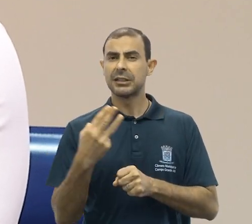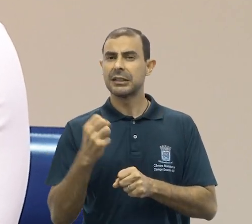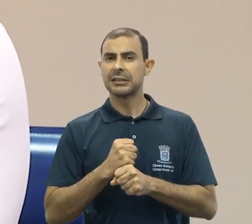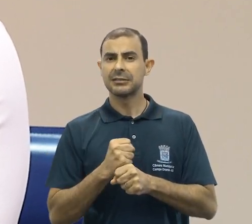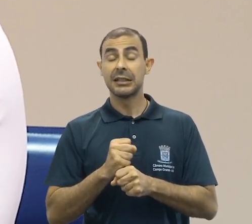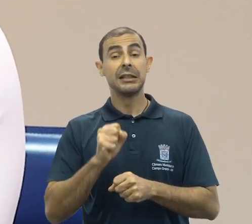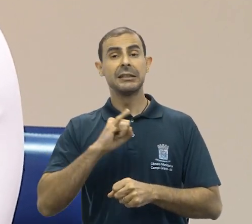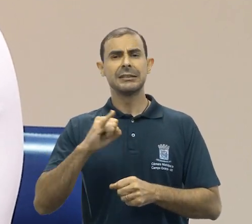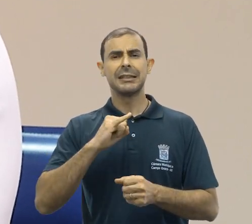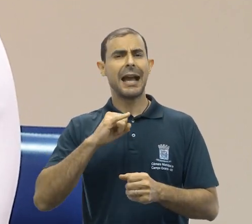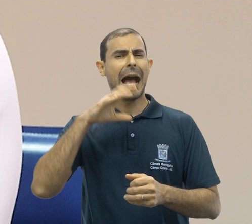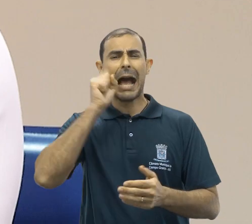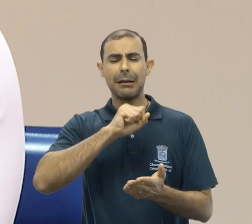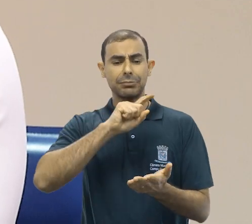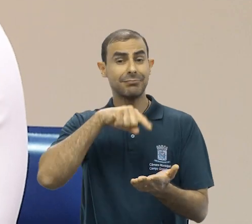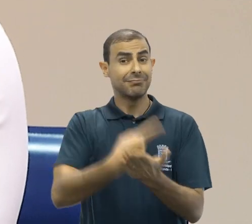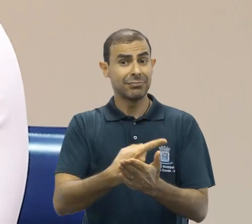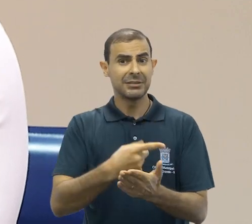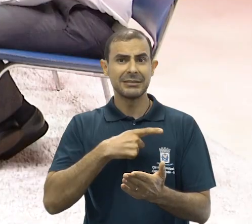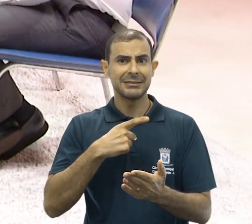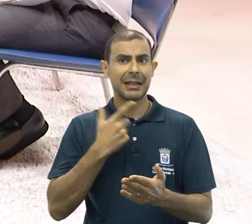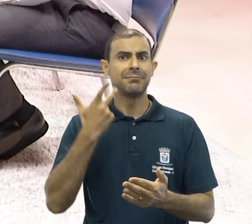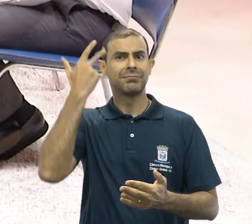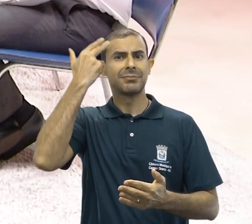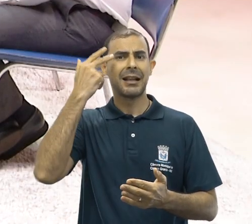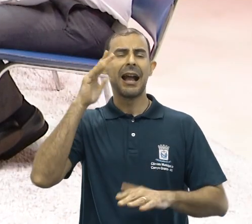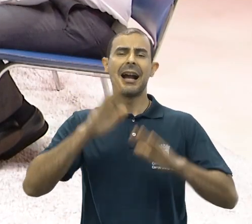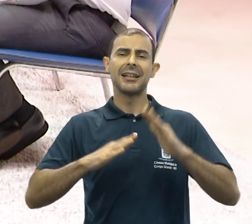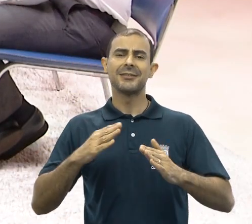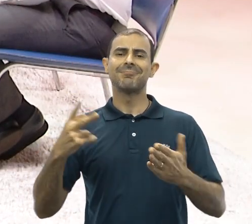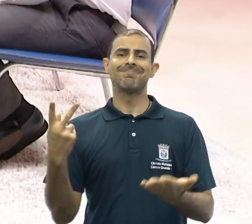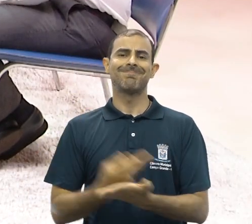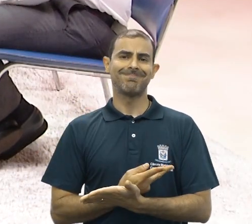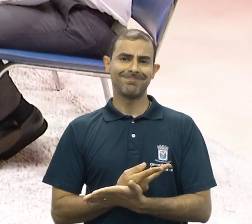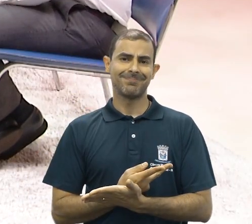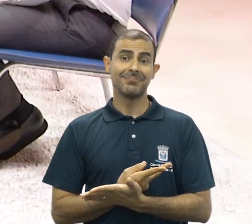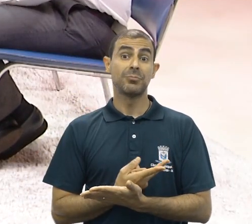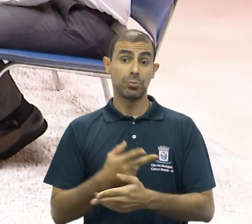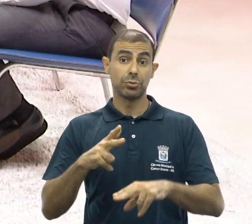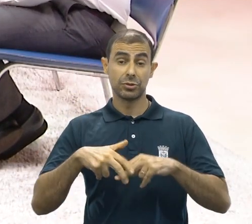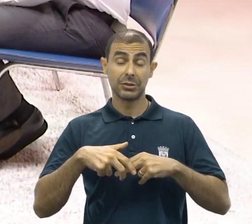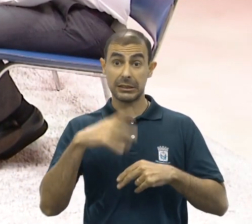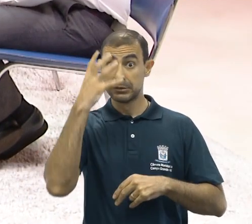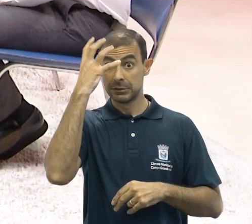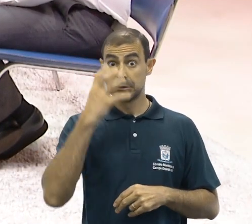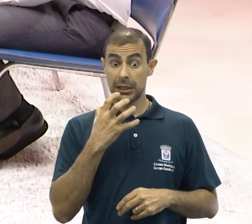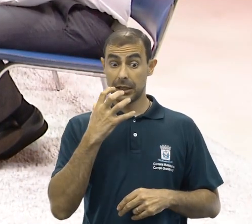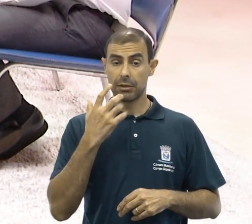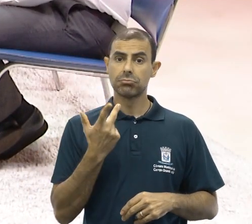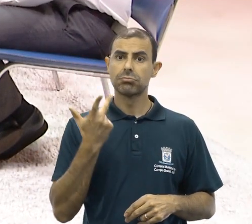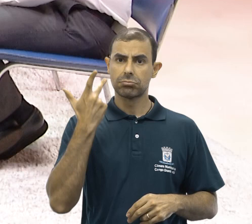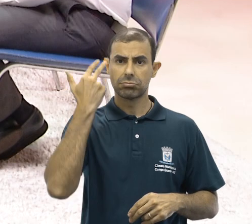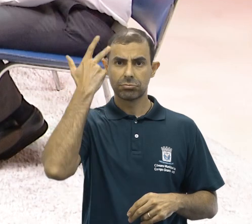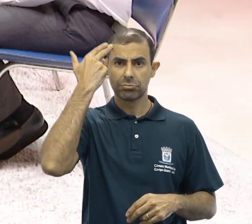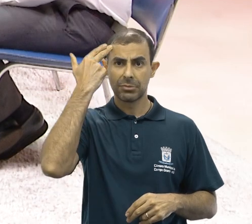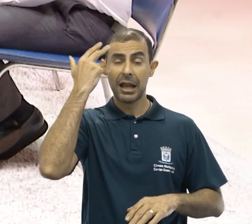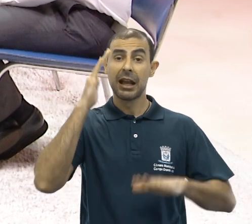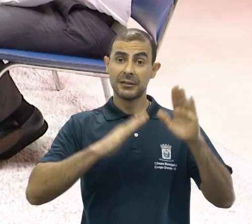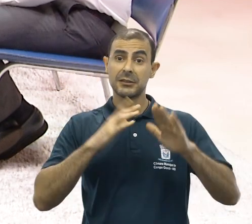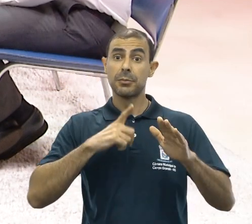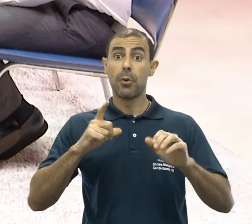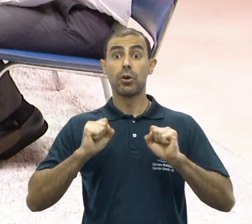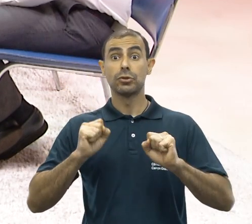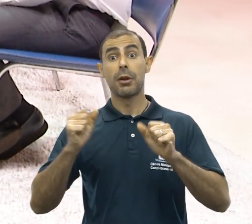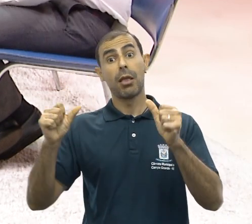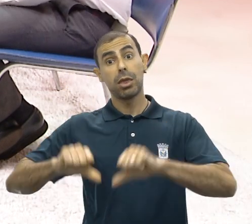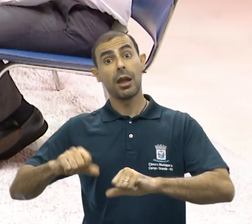você indica já no primeiro diagnóstico às vezes você indica errado. Então, é muito séria a indicação cirúrgica, pode até